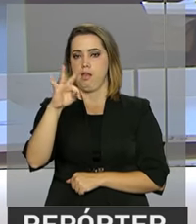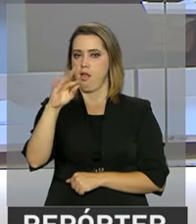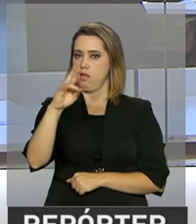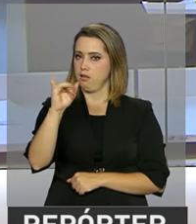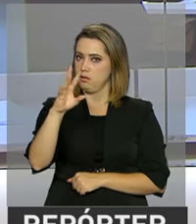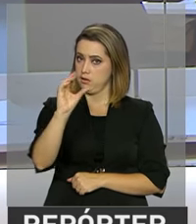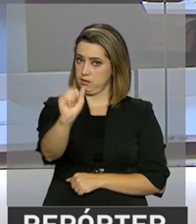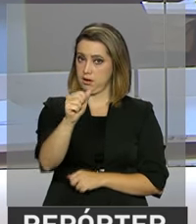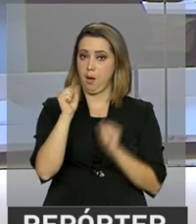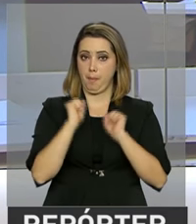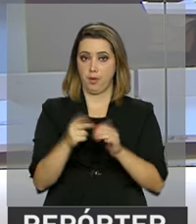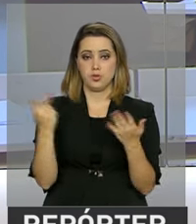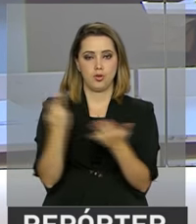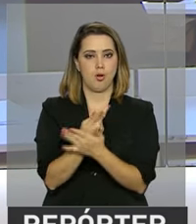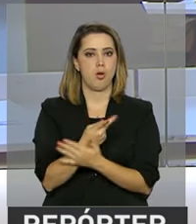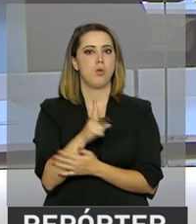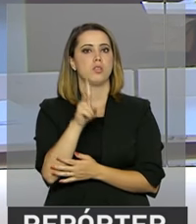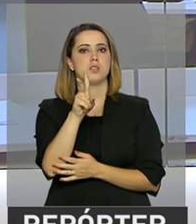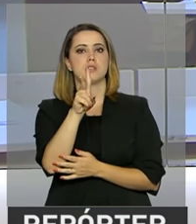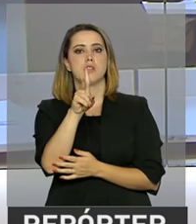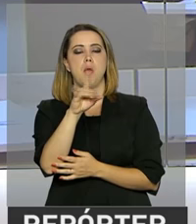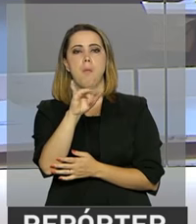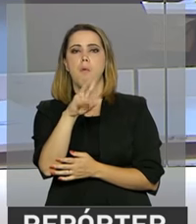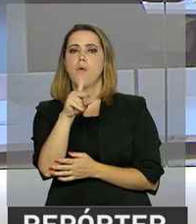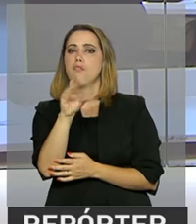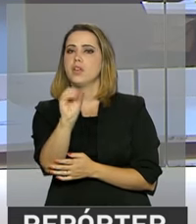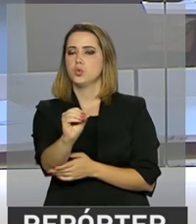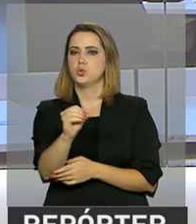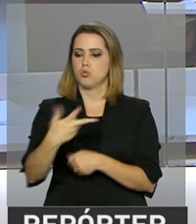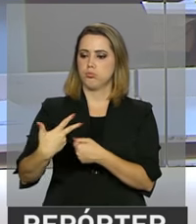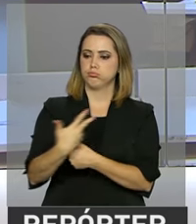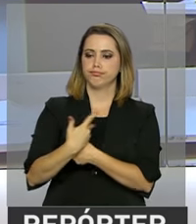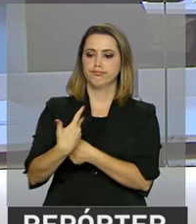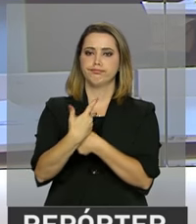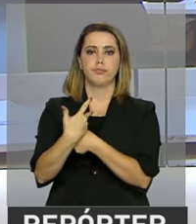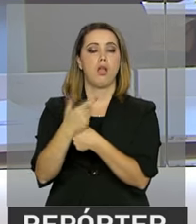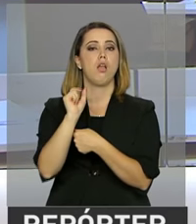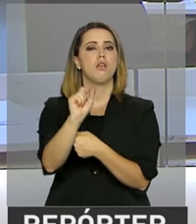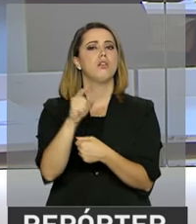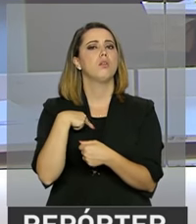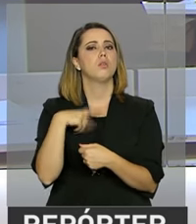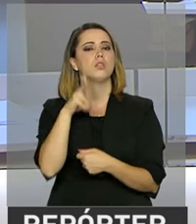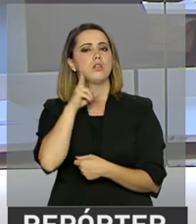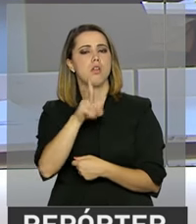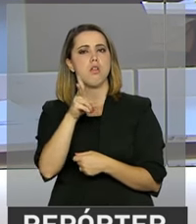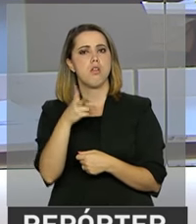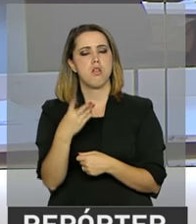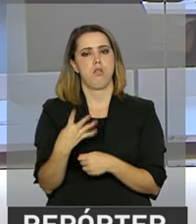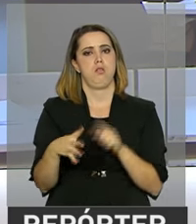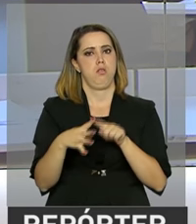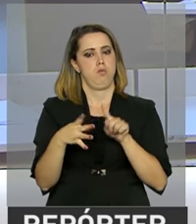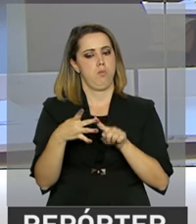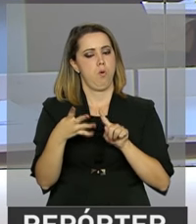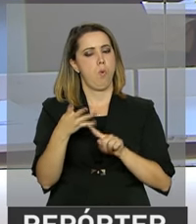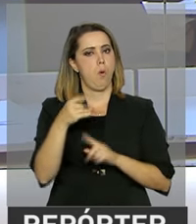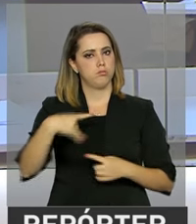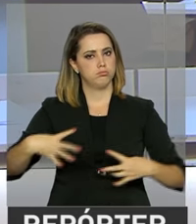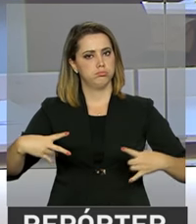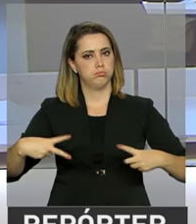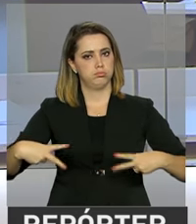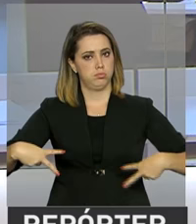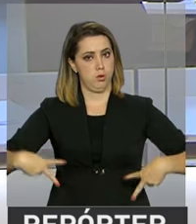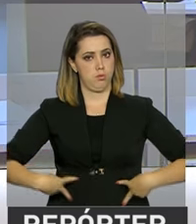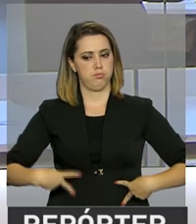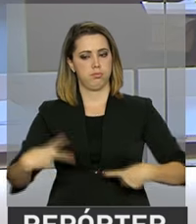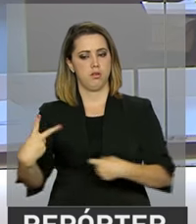por videolaparoscopia pelo SUS. Em vez de abrir o paciente, essa modalidade faz pequenas incisões na barriga e uma